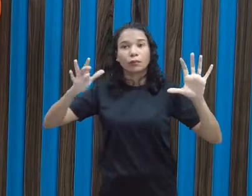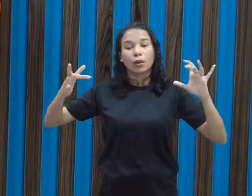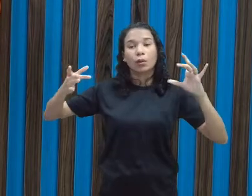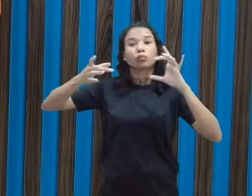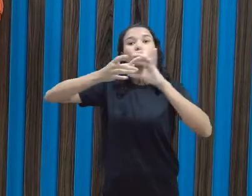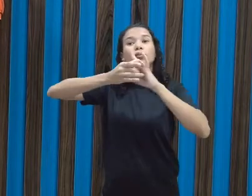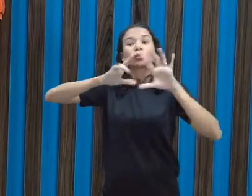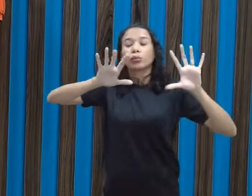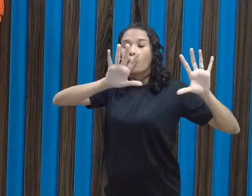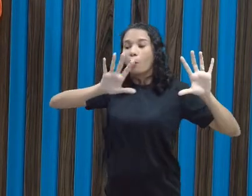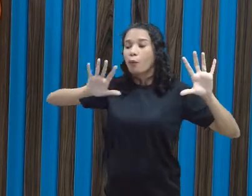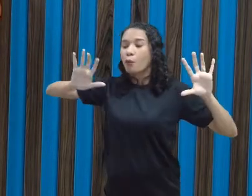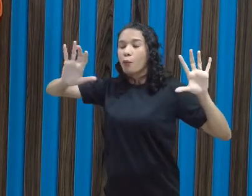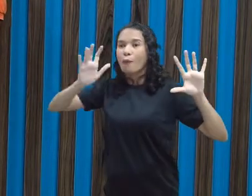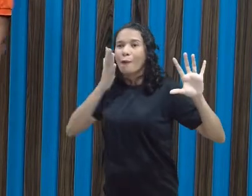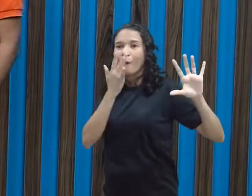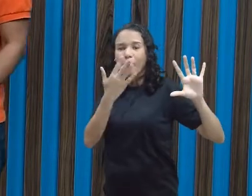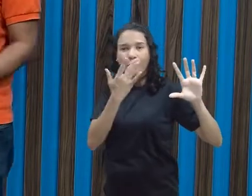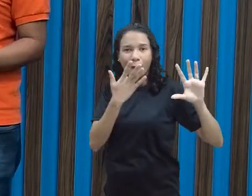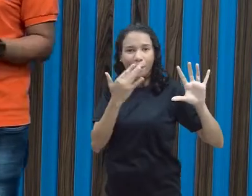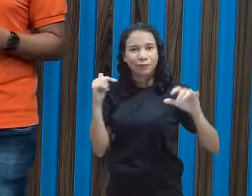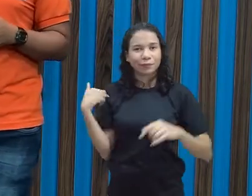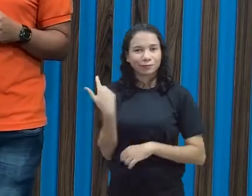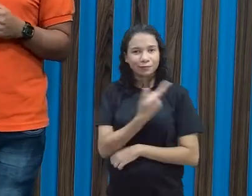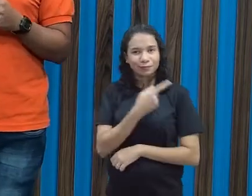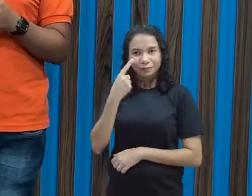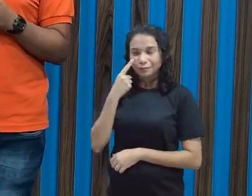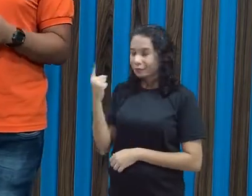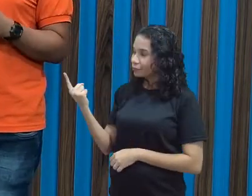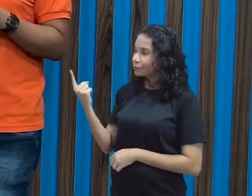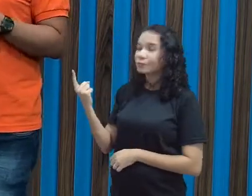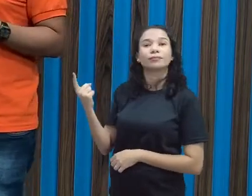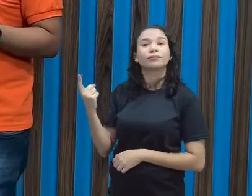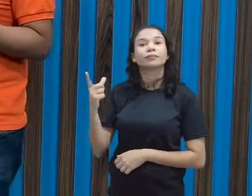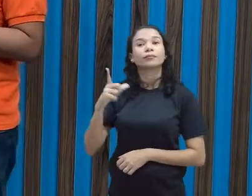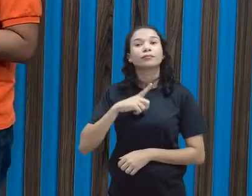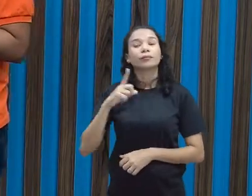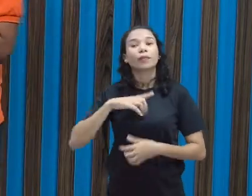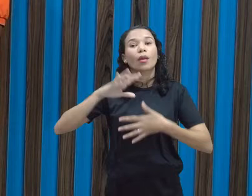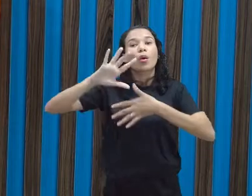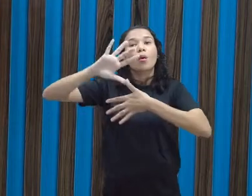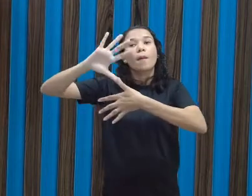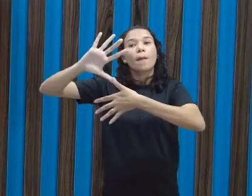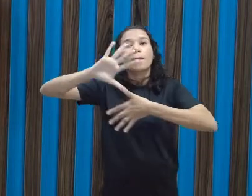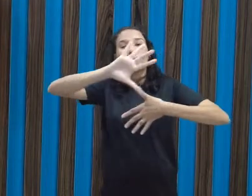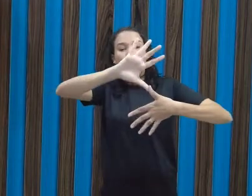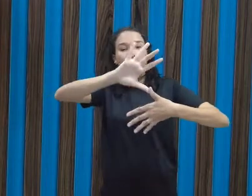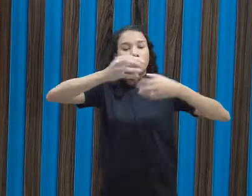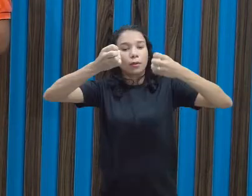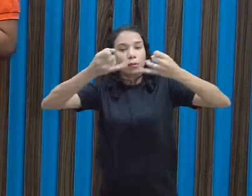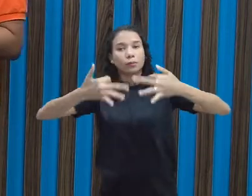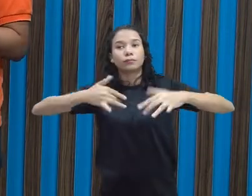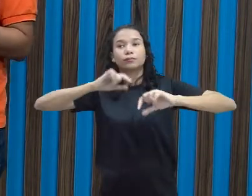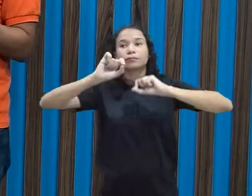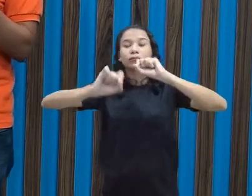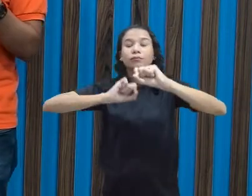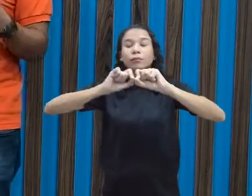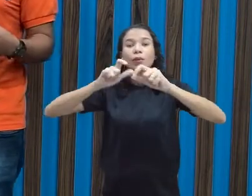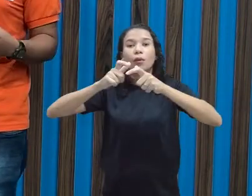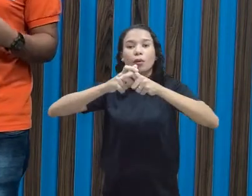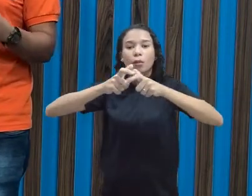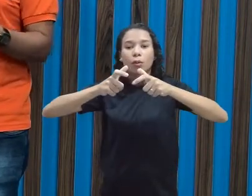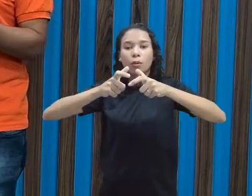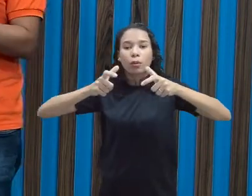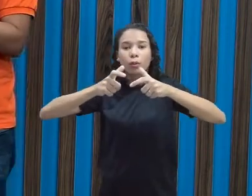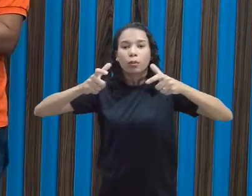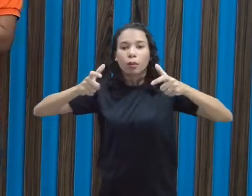diretamente relacionado a esse mapa aqui que a gente vê. Esse mapa ele vai explicar para a gente, tá, o